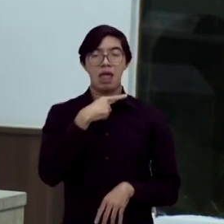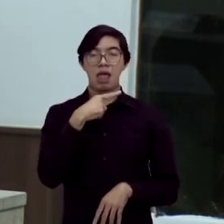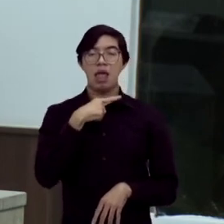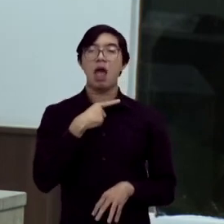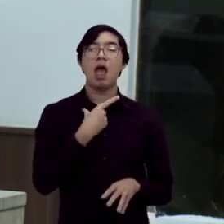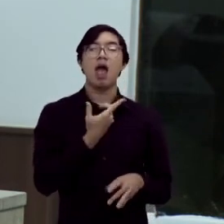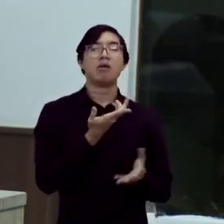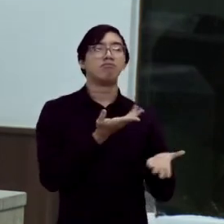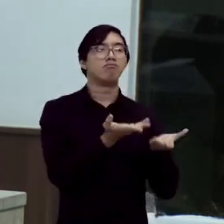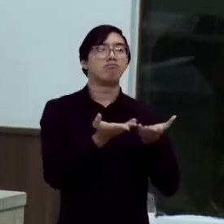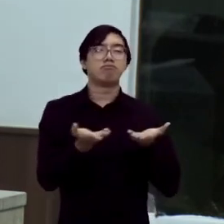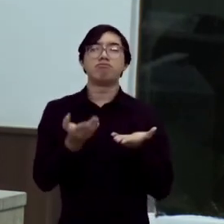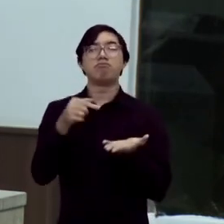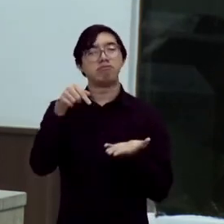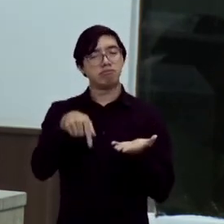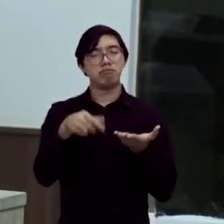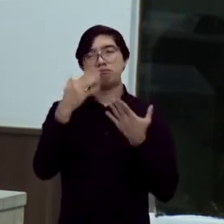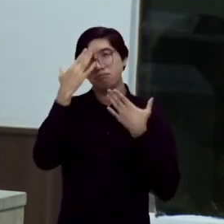aqui fazer